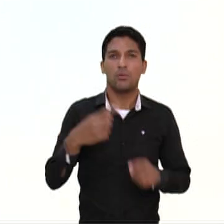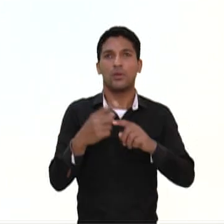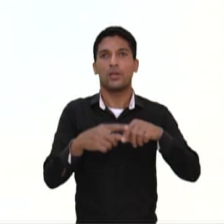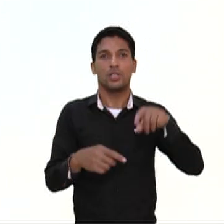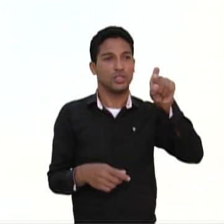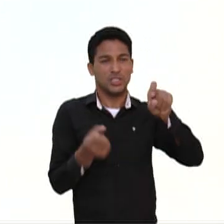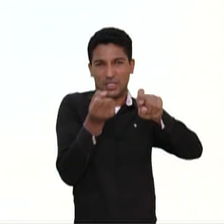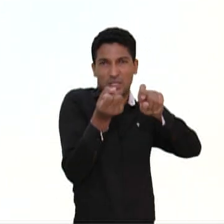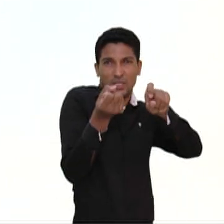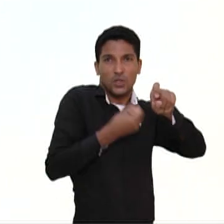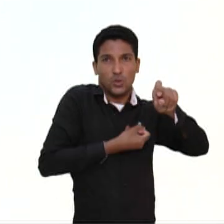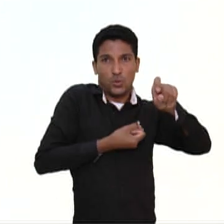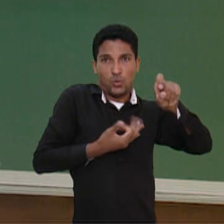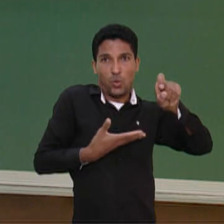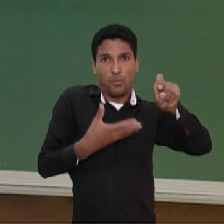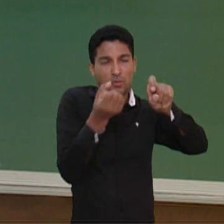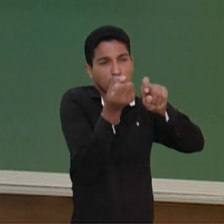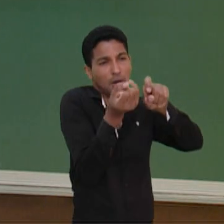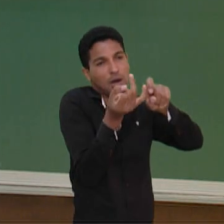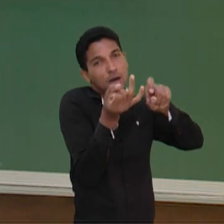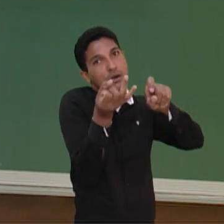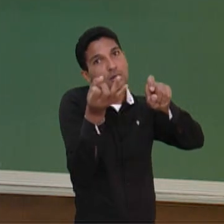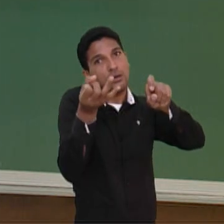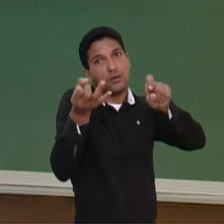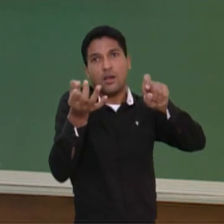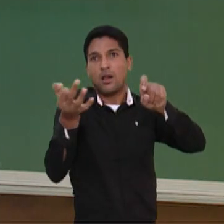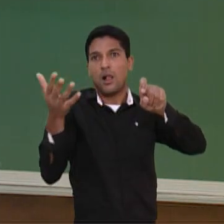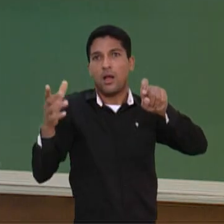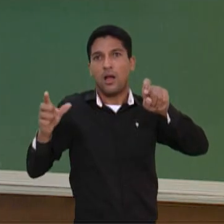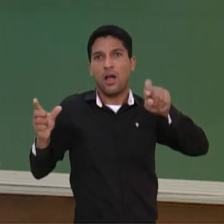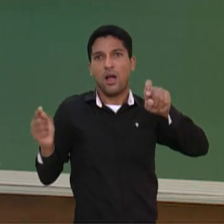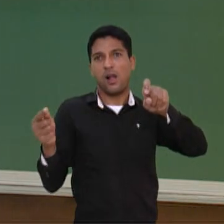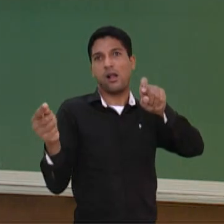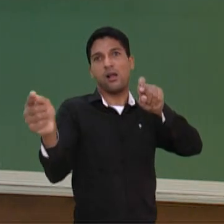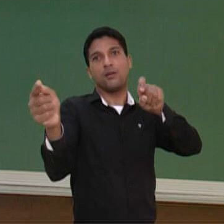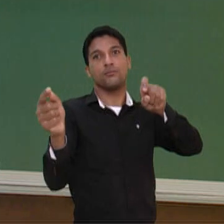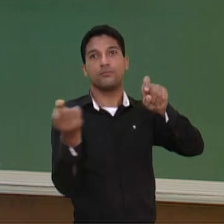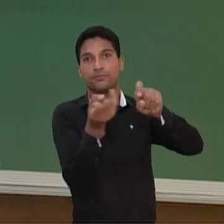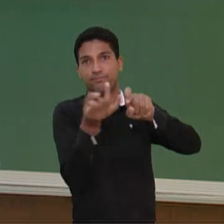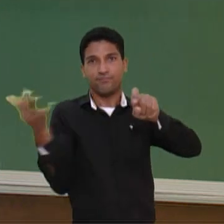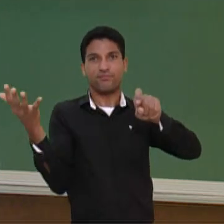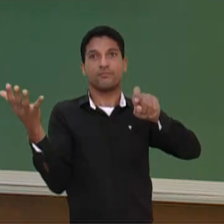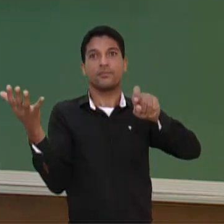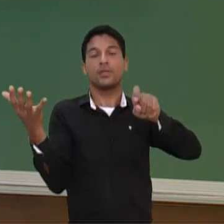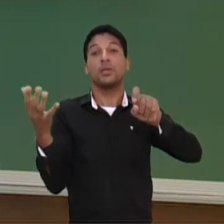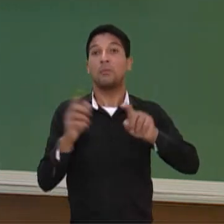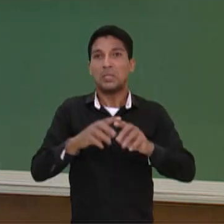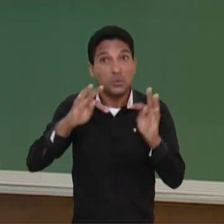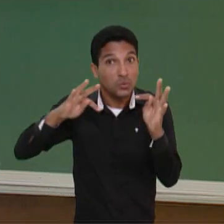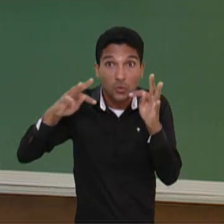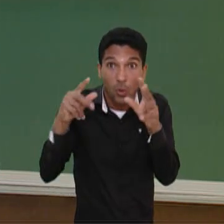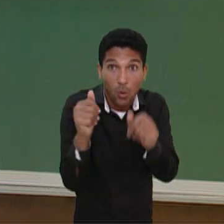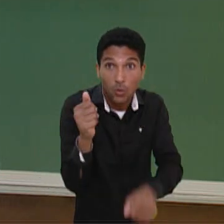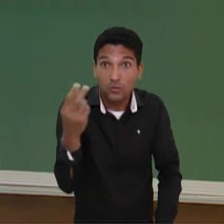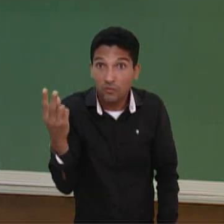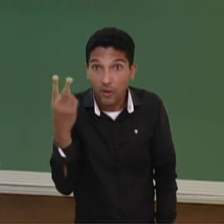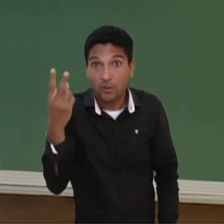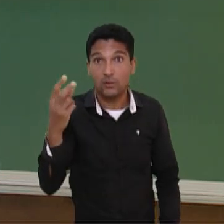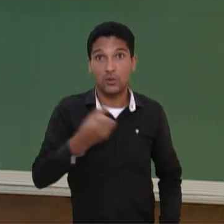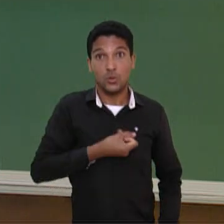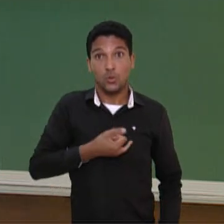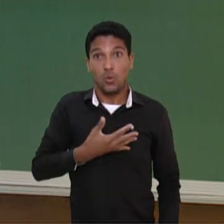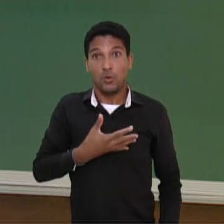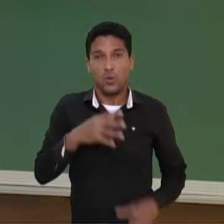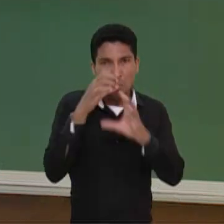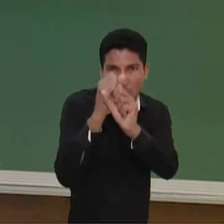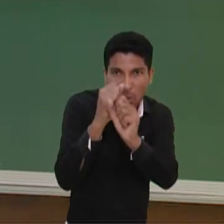mas eu não vou calcular, porque dentro do conjunto dos números reais nós temos ali infinitos valores, mas eu não vou calcular de todos esses valores, eu vou calcular de alguns,